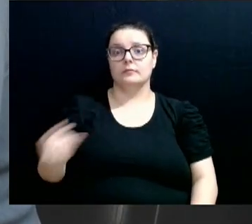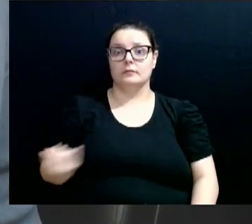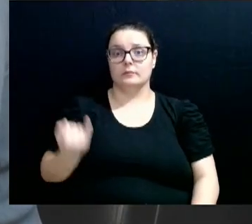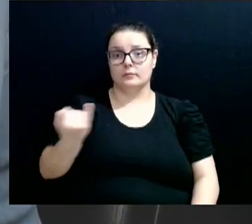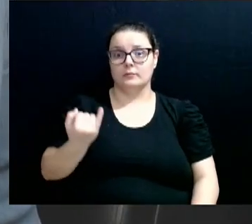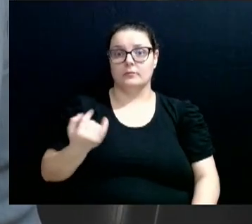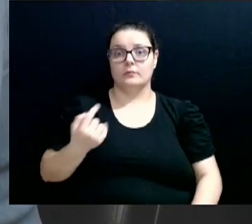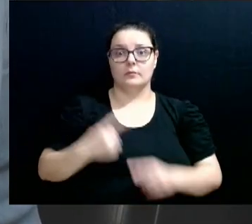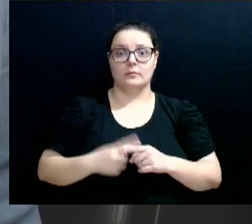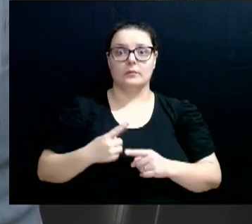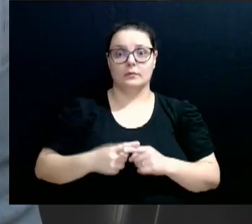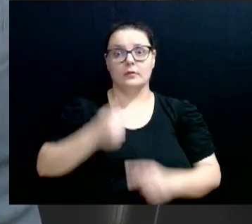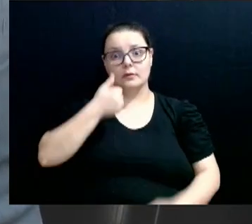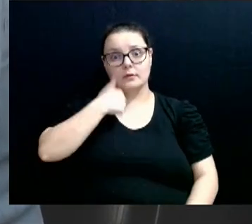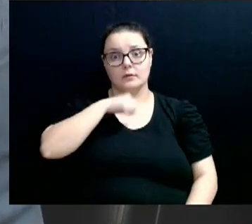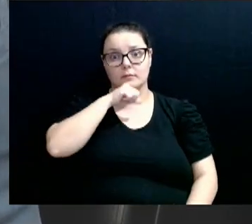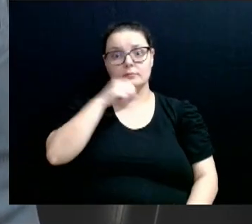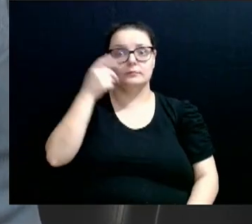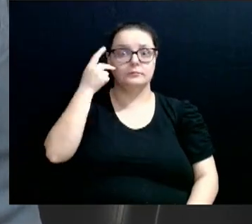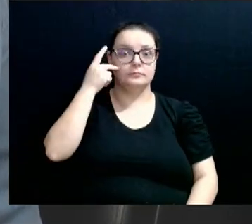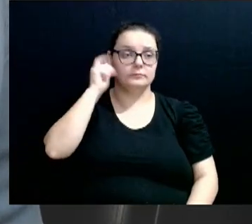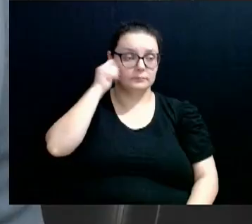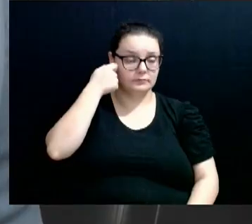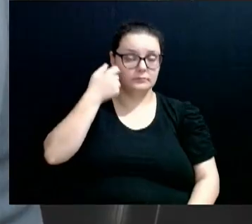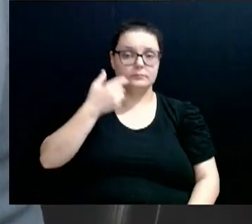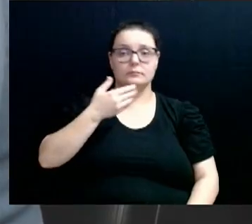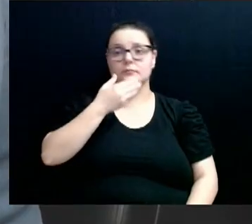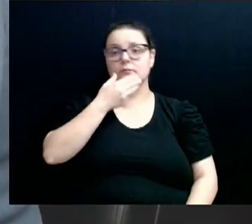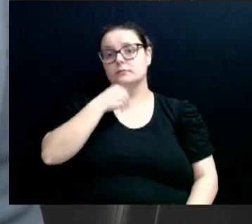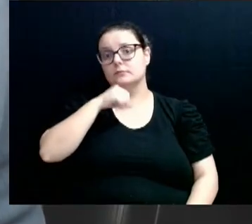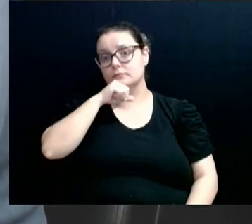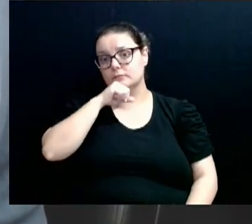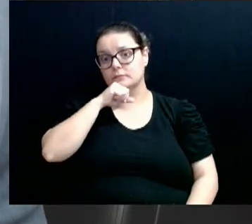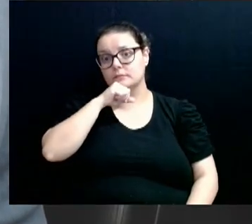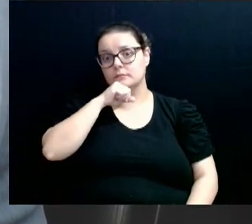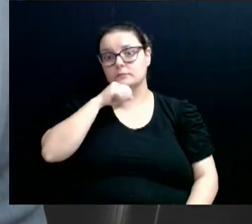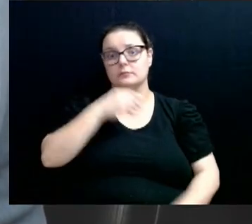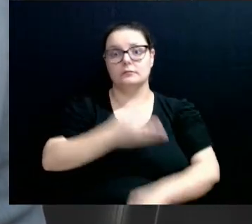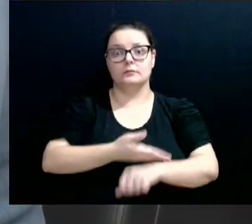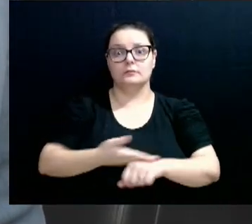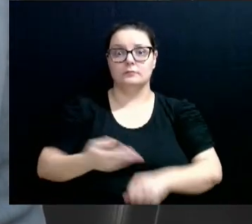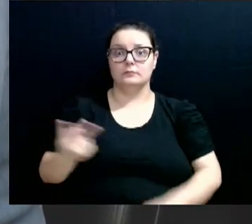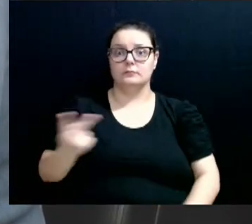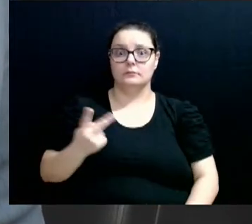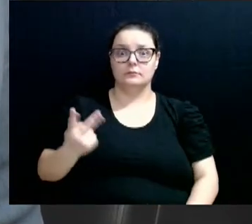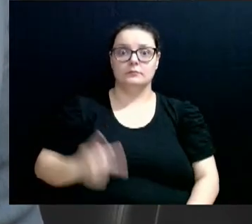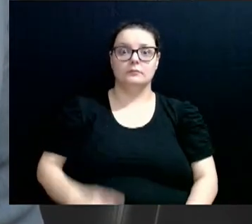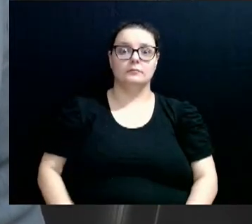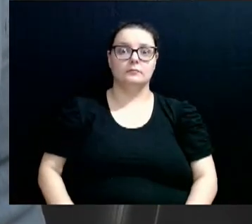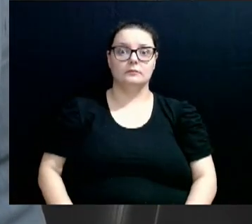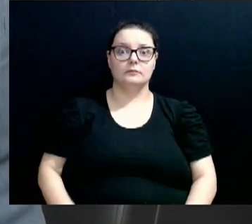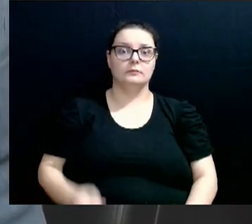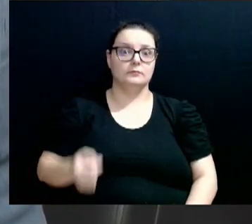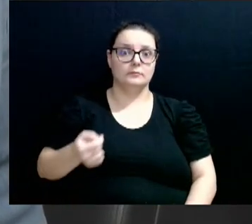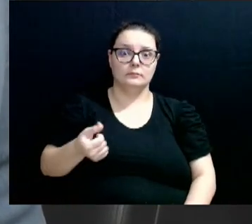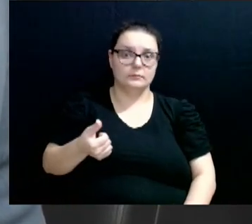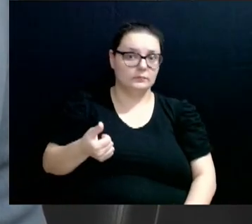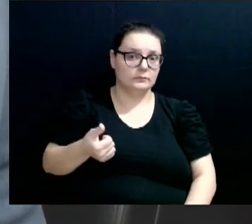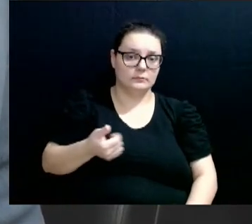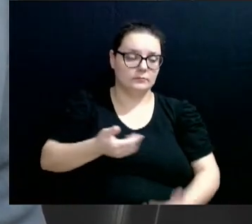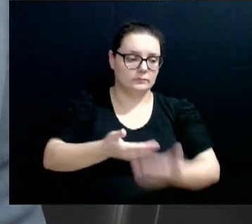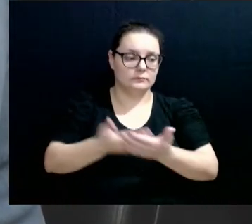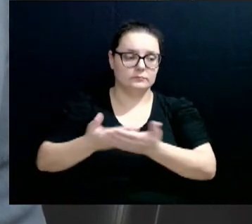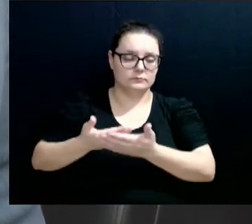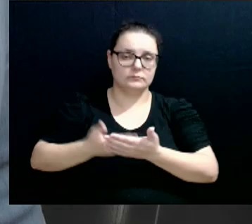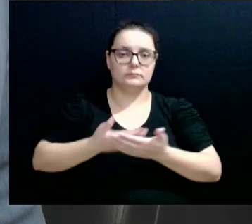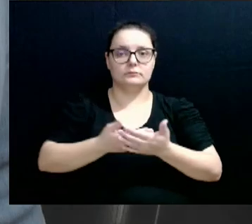mãe preta, meu pai branco, e os dois tinham pouquíssima escolaridade. Na verdade, os